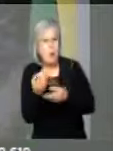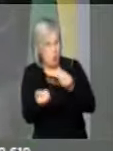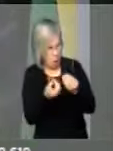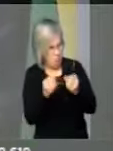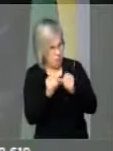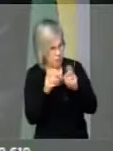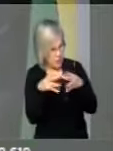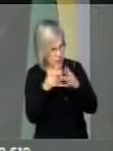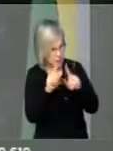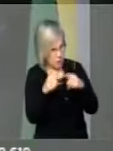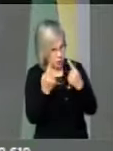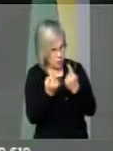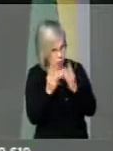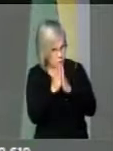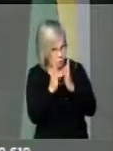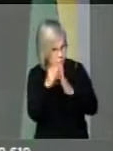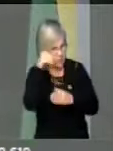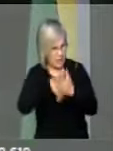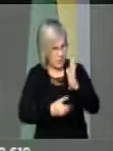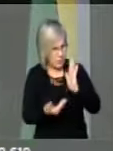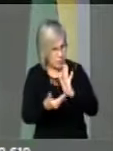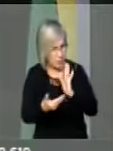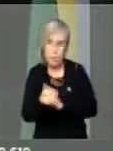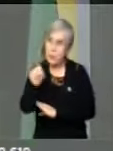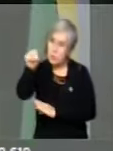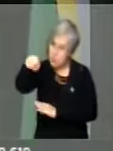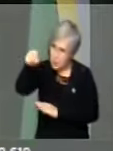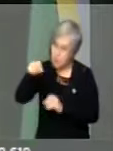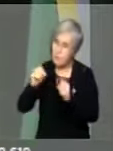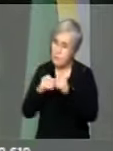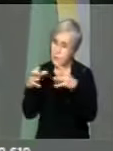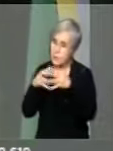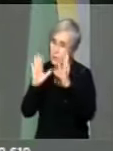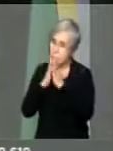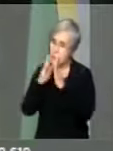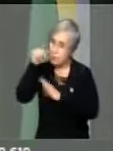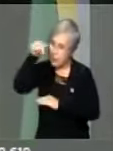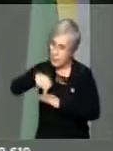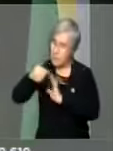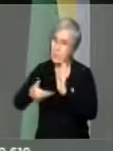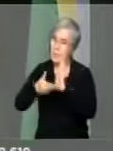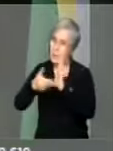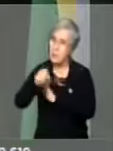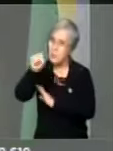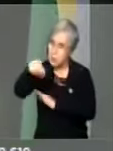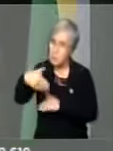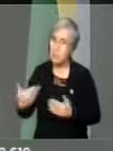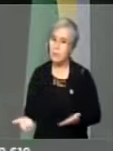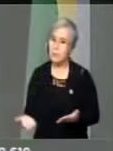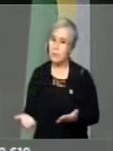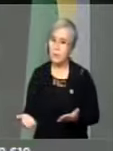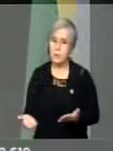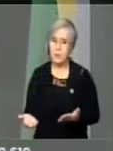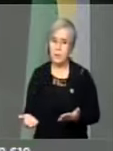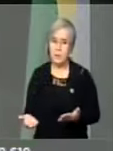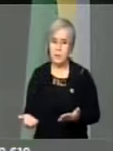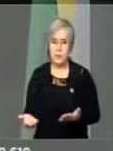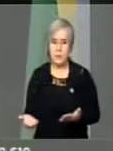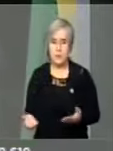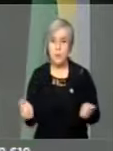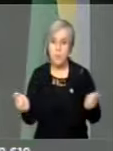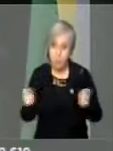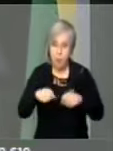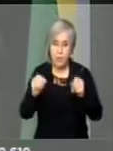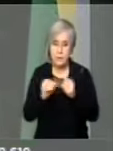um grupo de oração dentro da Câmara dos Deputados? Sim, fazer um grupo de oração dentro da Câmara dos Deputados é facultado aos católicos